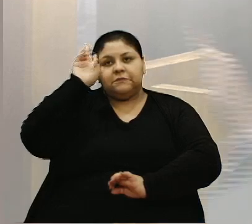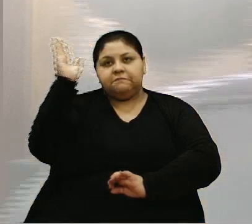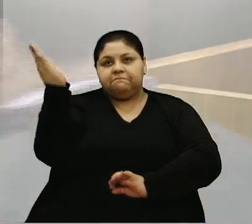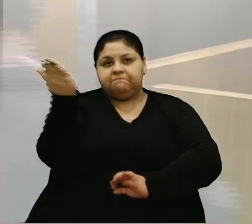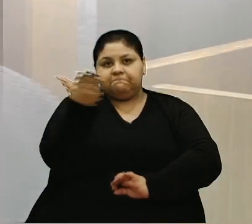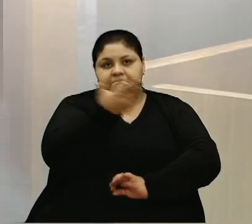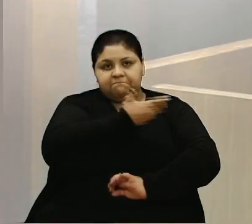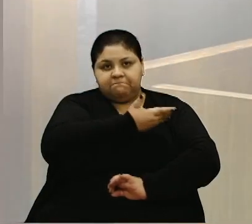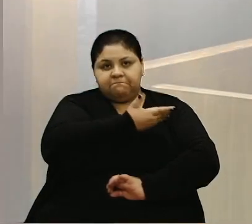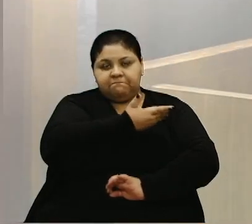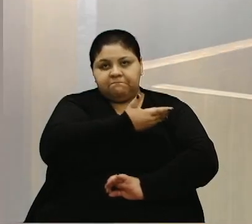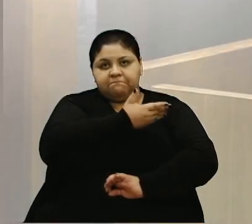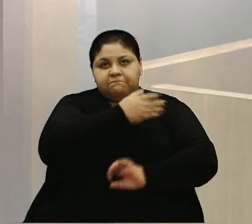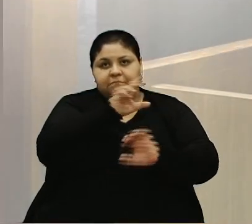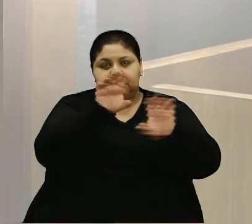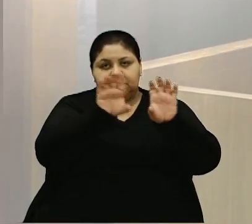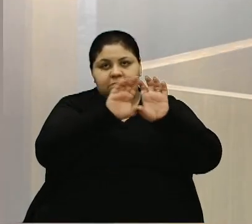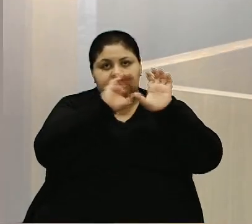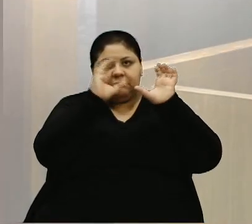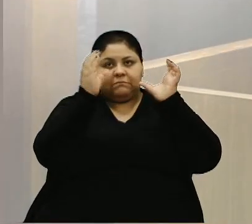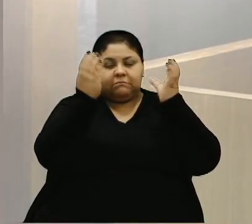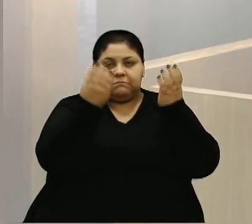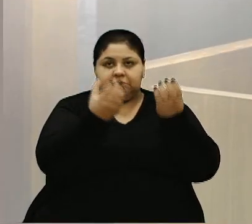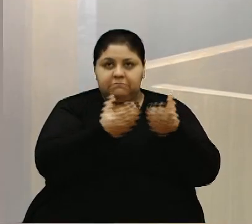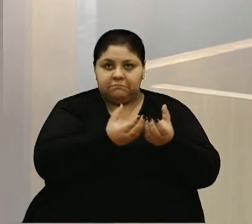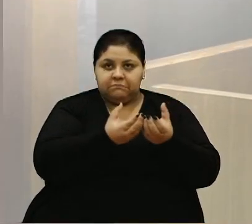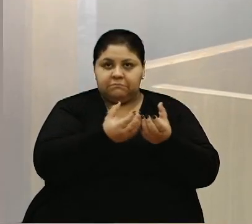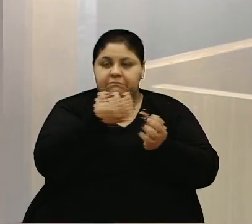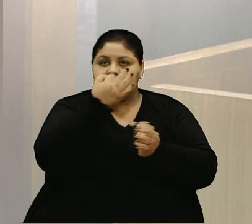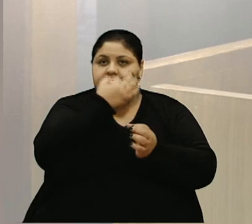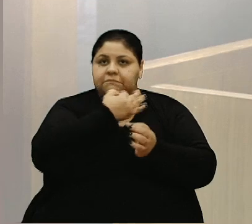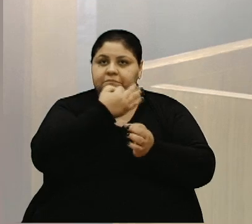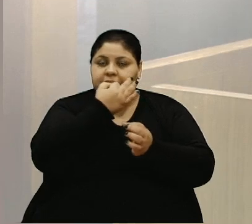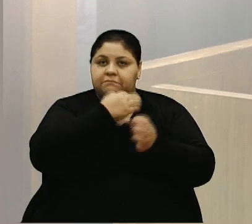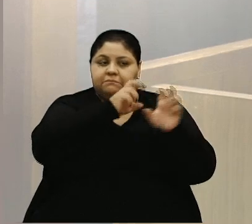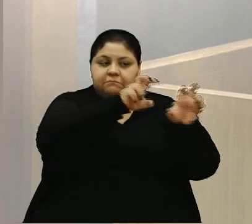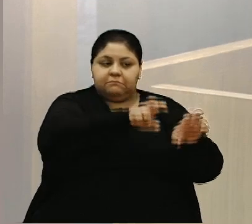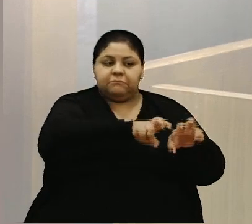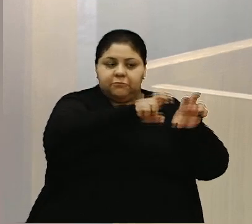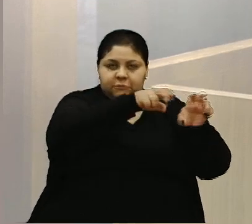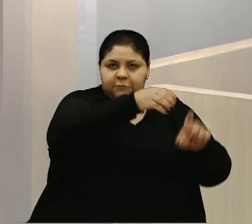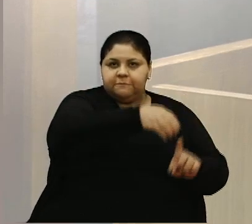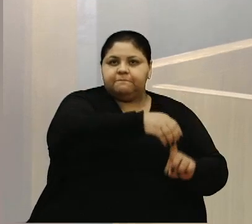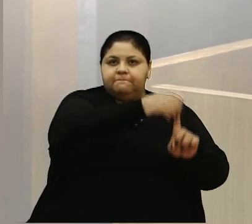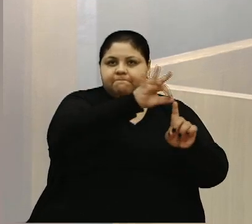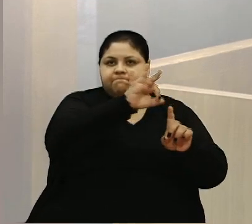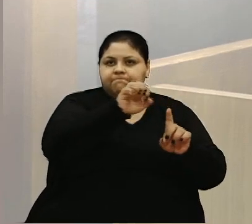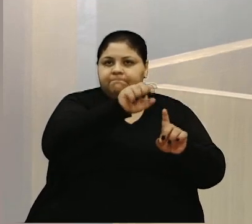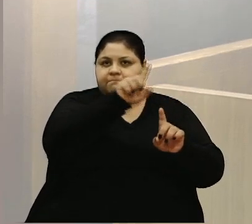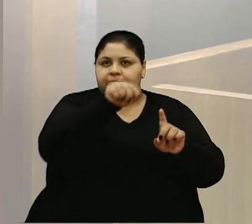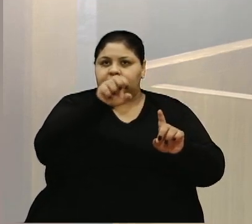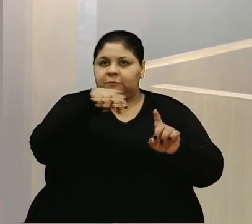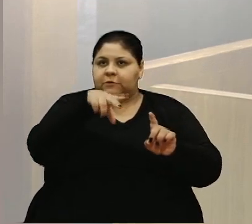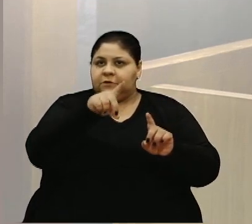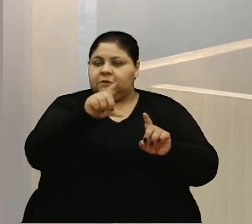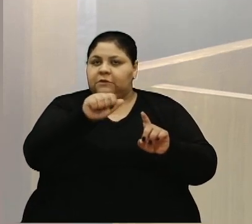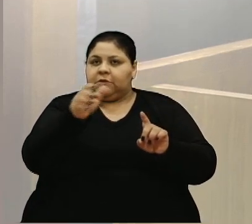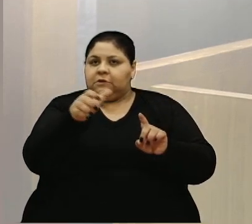pares, comunidade de Caxias, de Fazenda Souza principalmente, né, que está recebendo esse grande